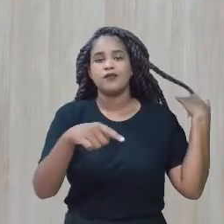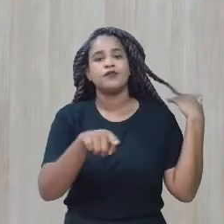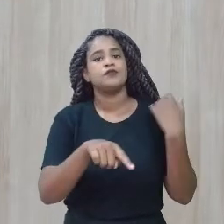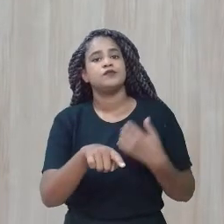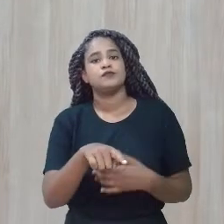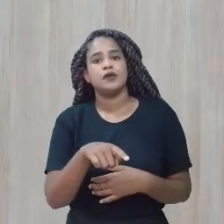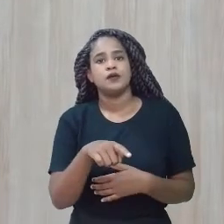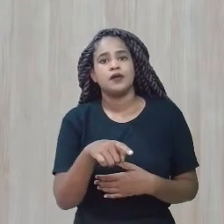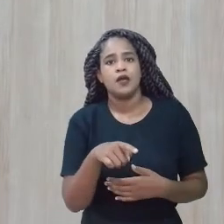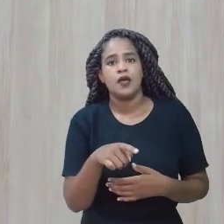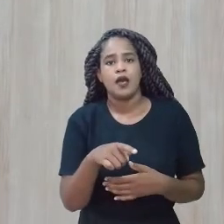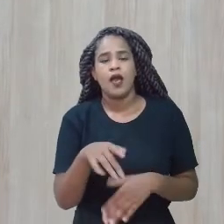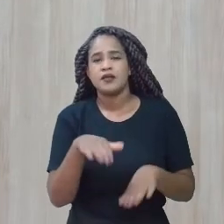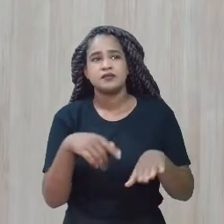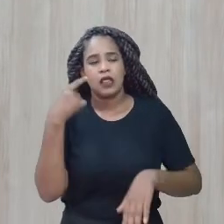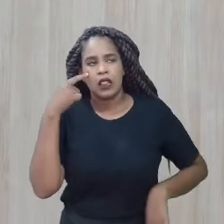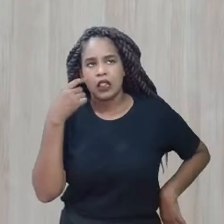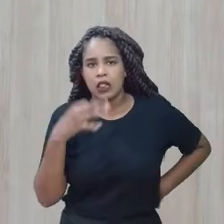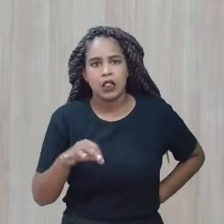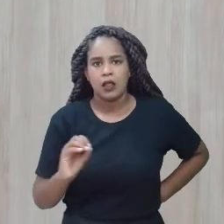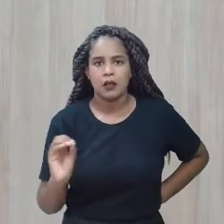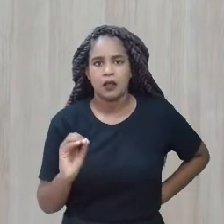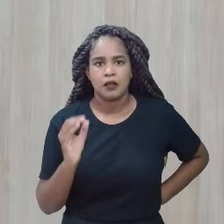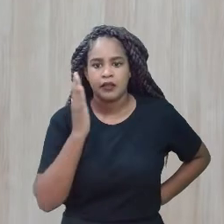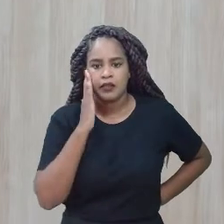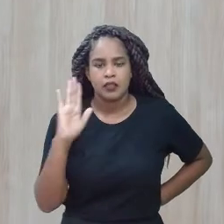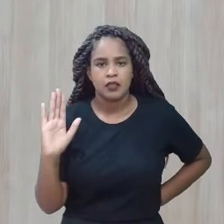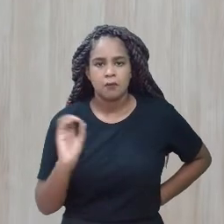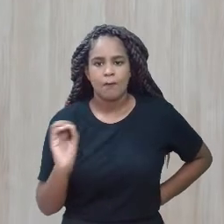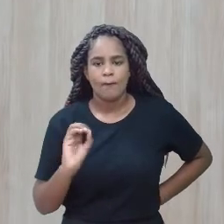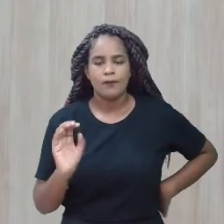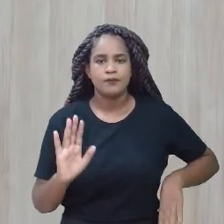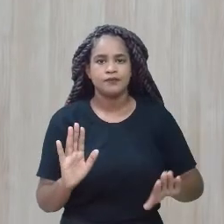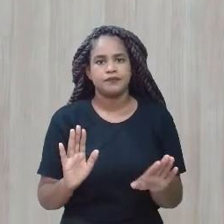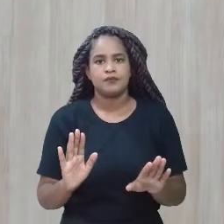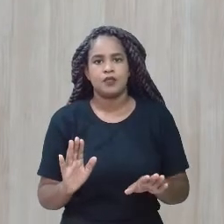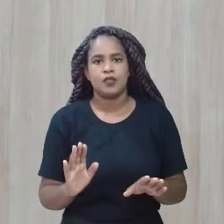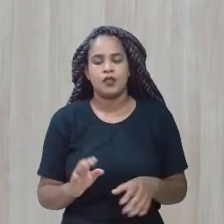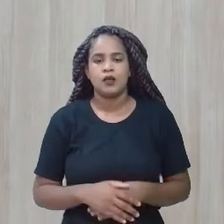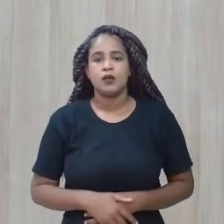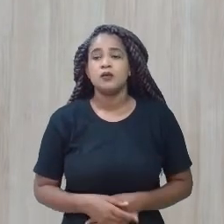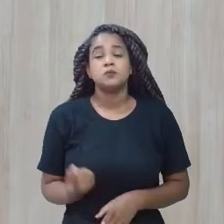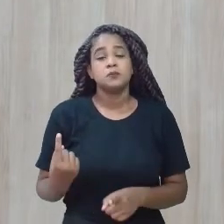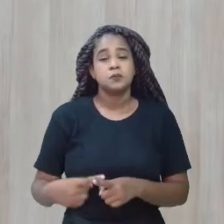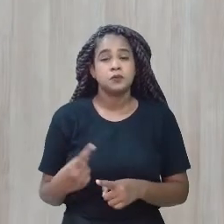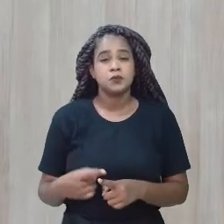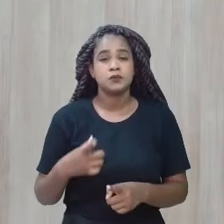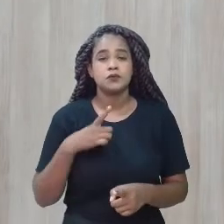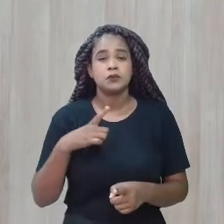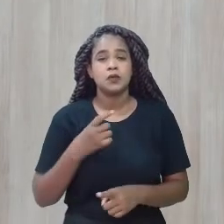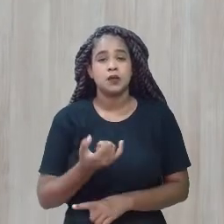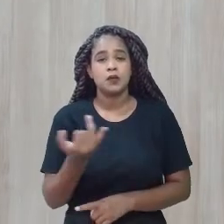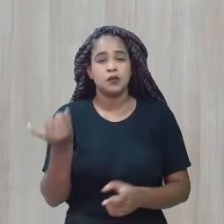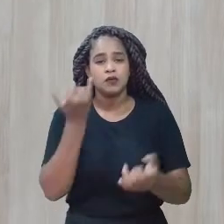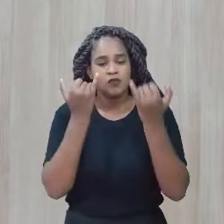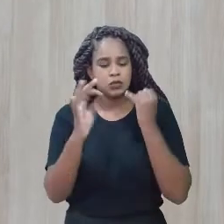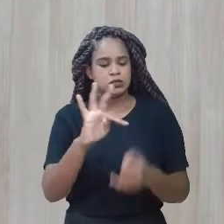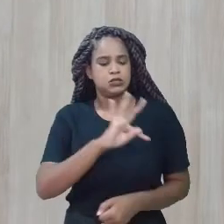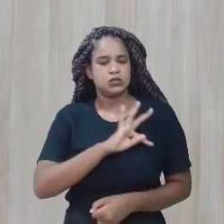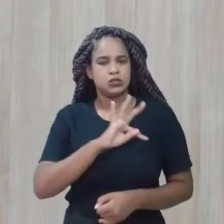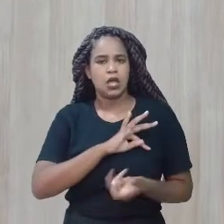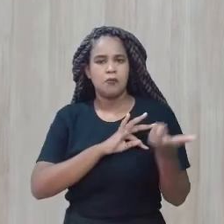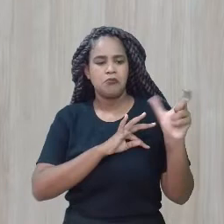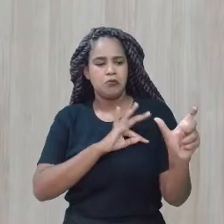vai compreender imediatamente ou nunca compreender, porque lá estão os termos